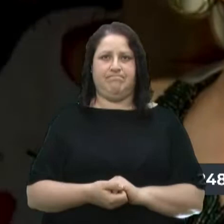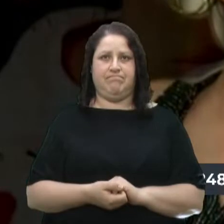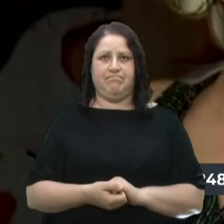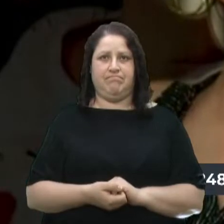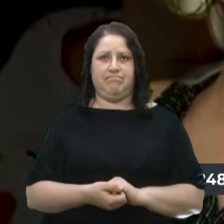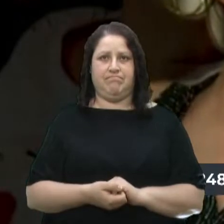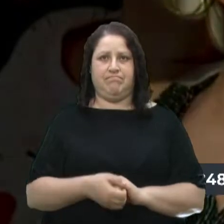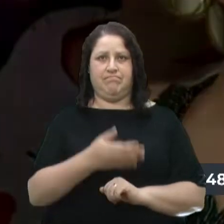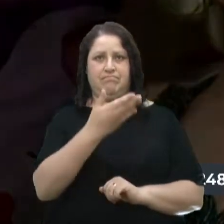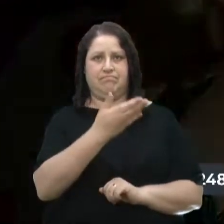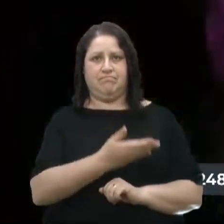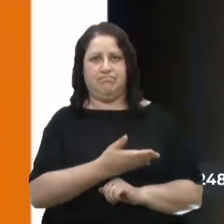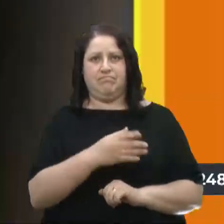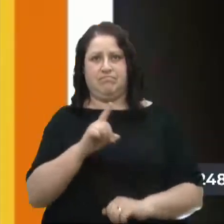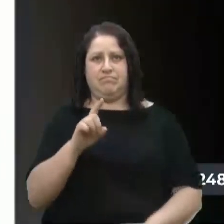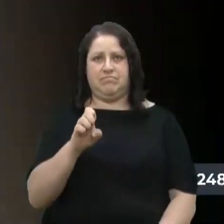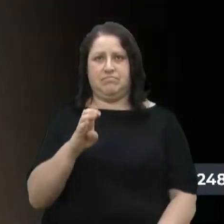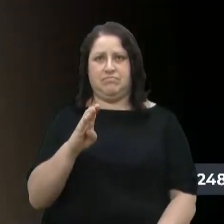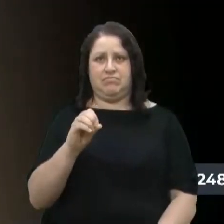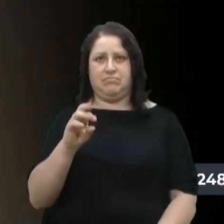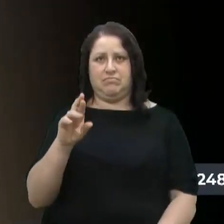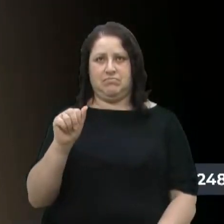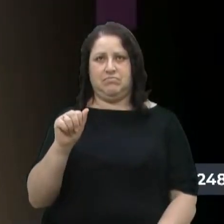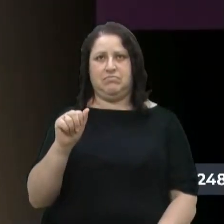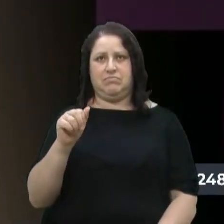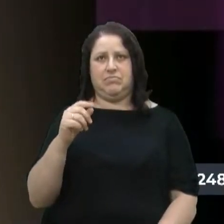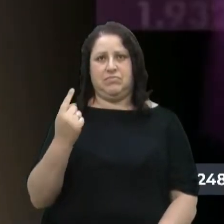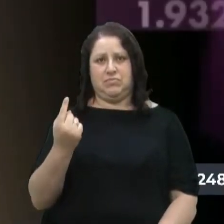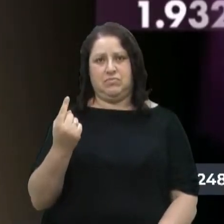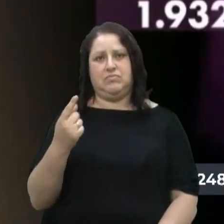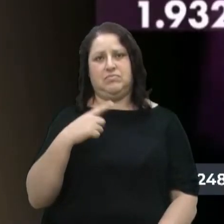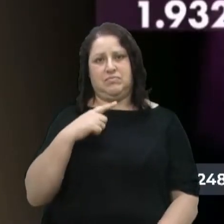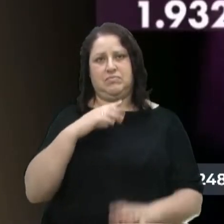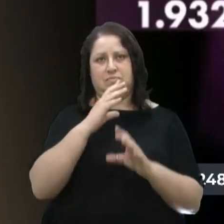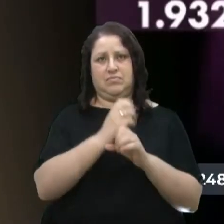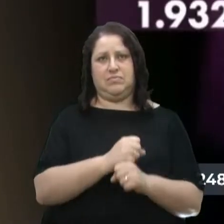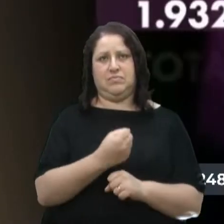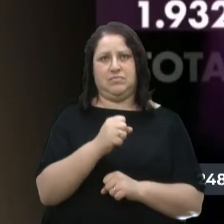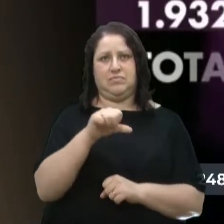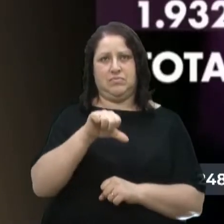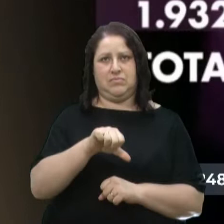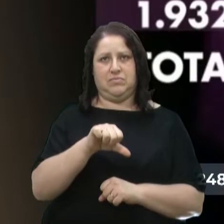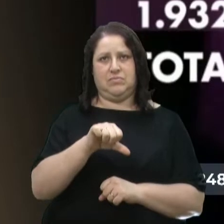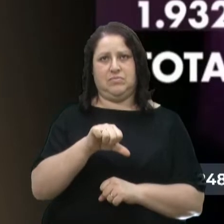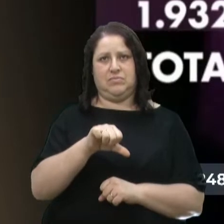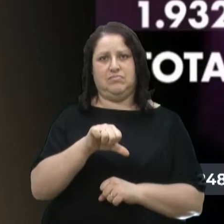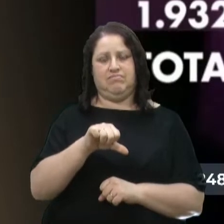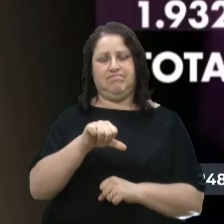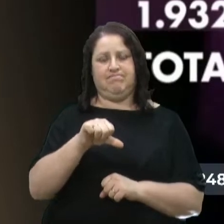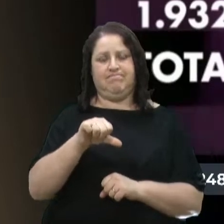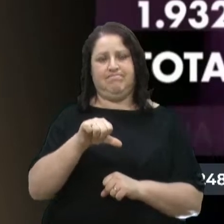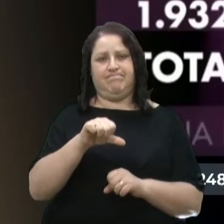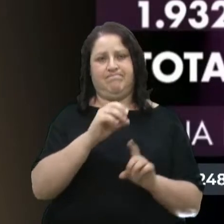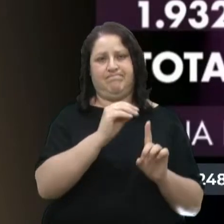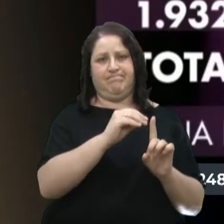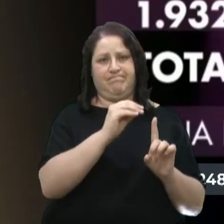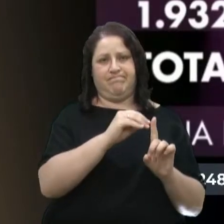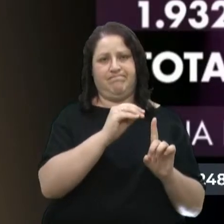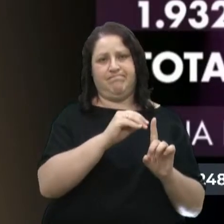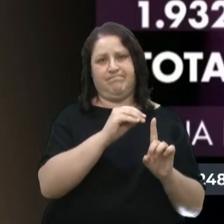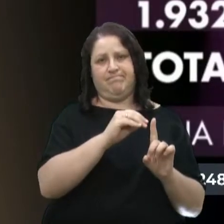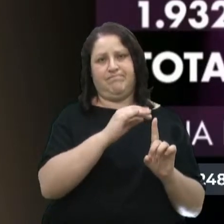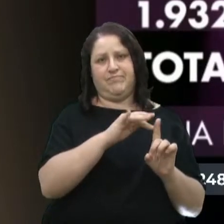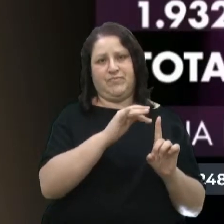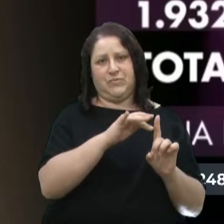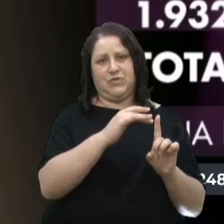Débora é uma das 89 vítimas de feminicídio no Rio Grande do Sul em 2022. Outras quase